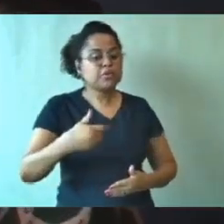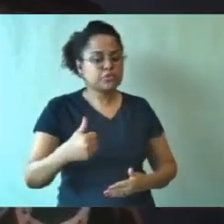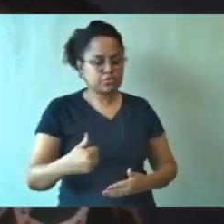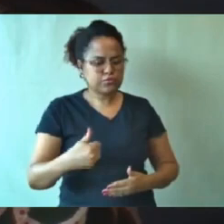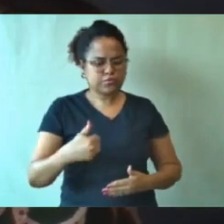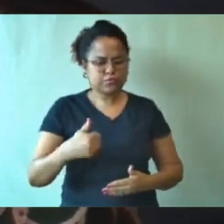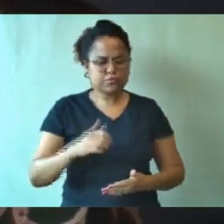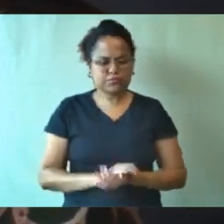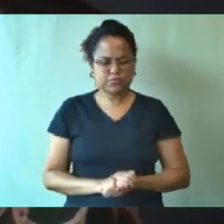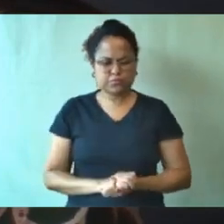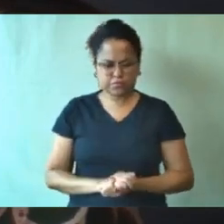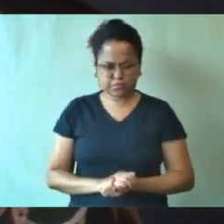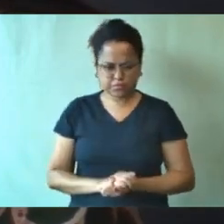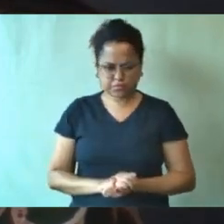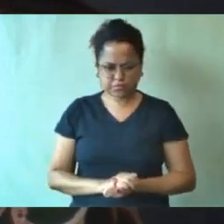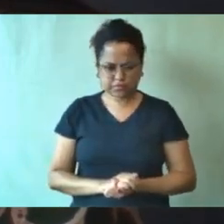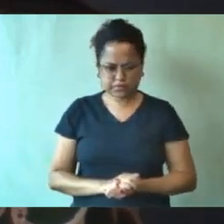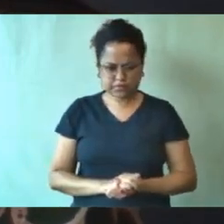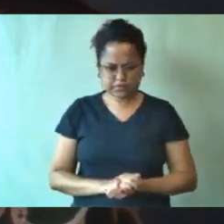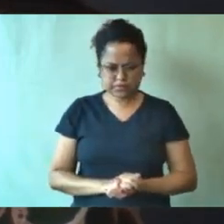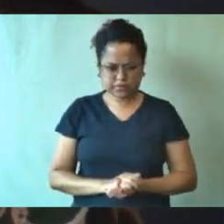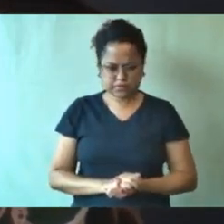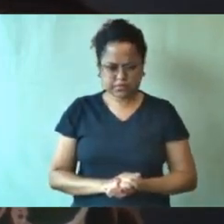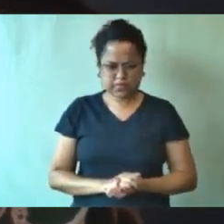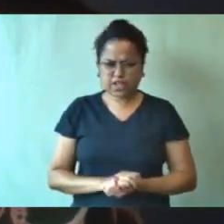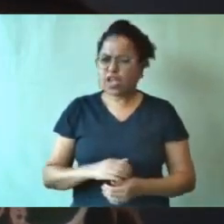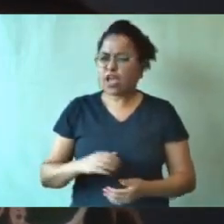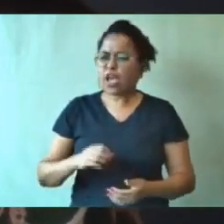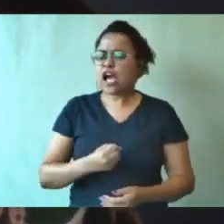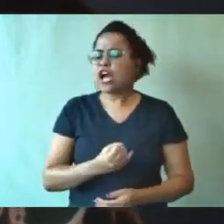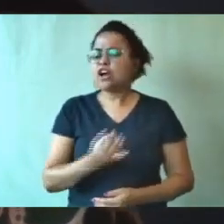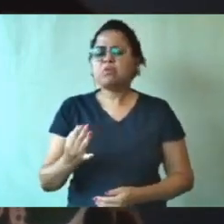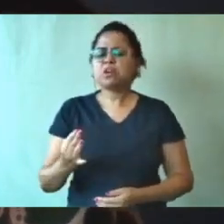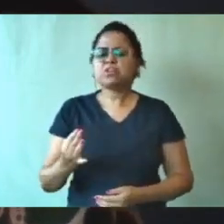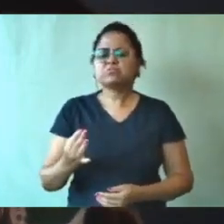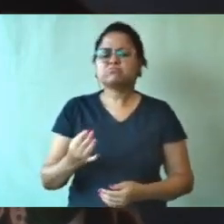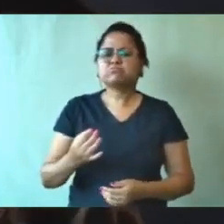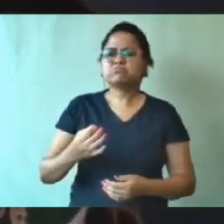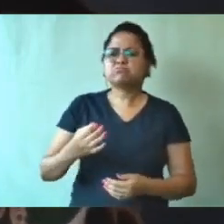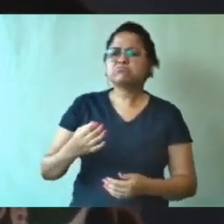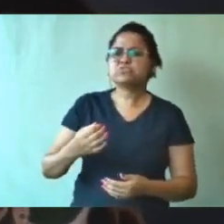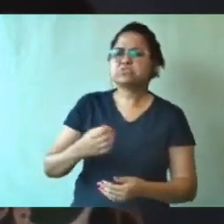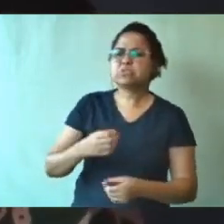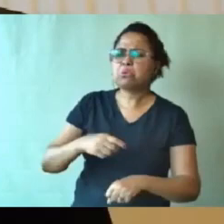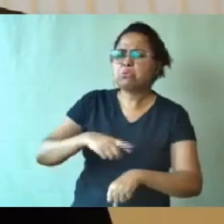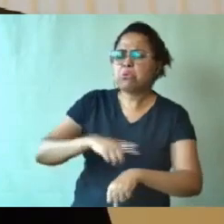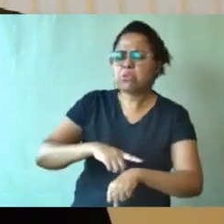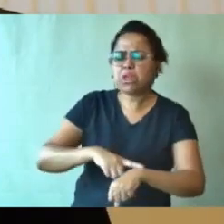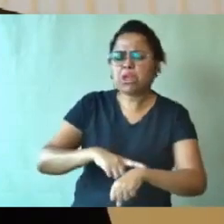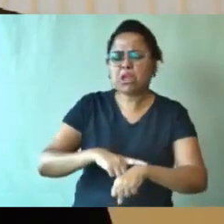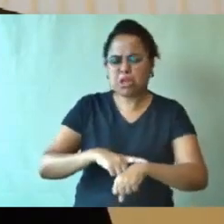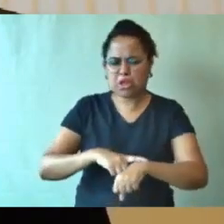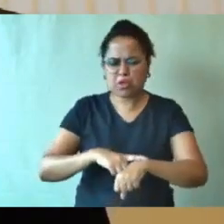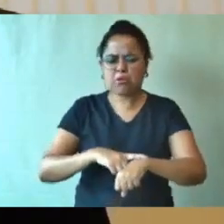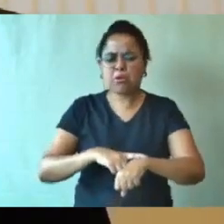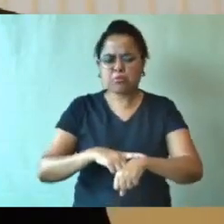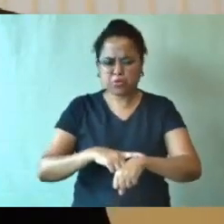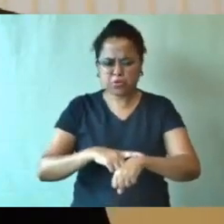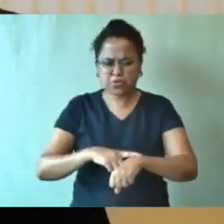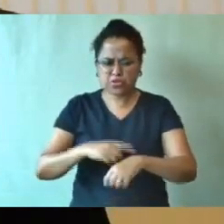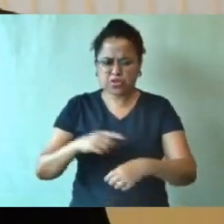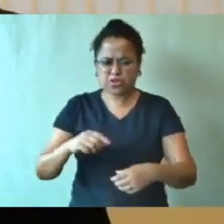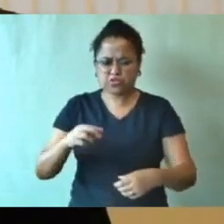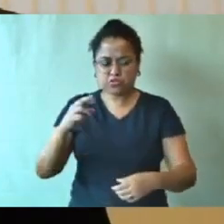Então, há quanto tempo que o senhor é responsável pelo consórcio BH Leste? Aproximadamente 2 anos,